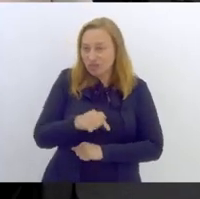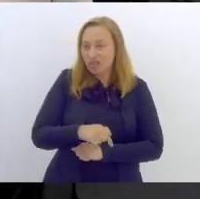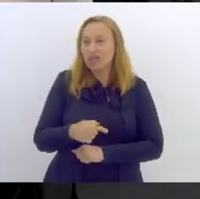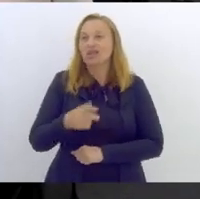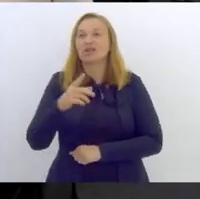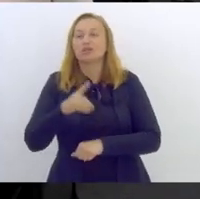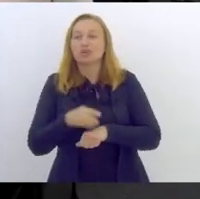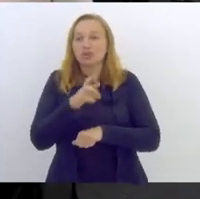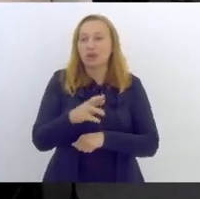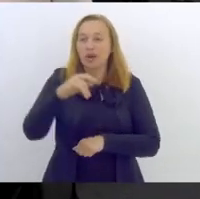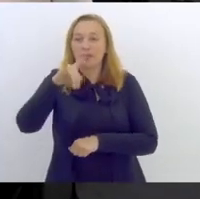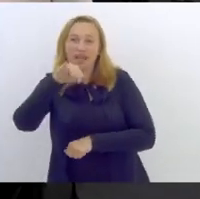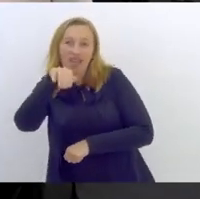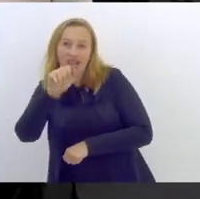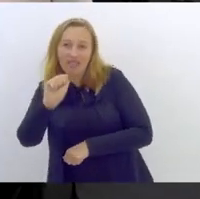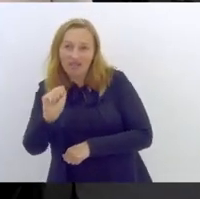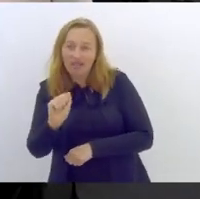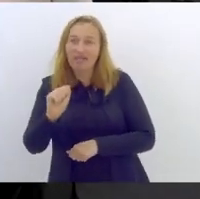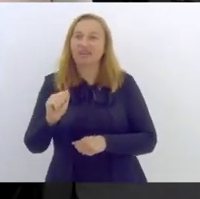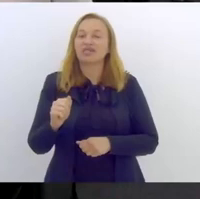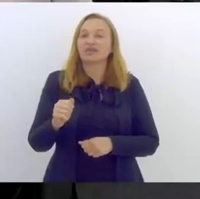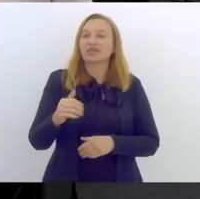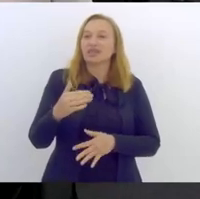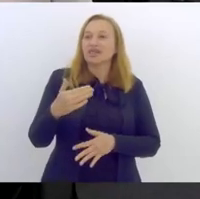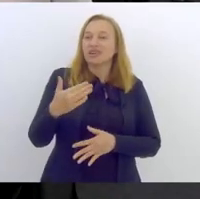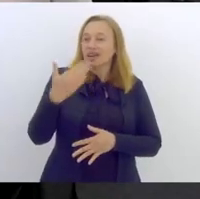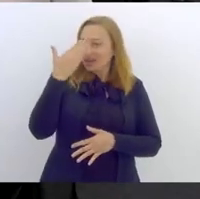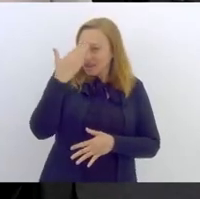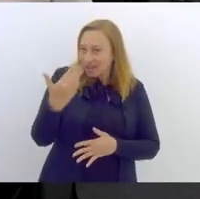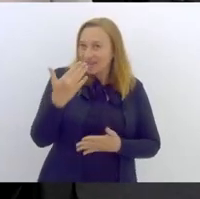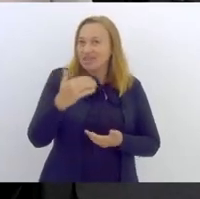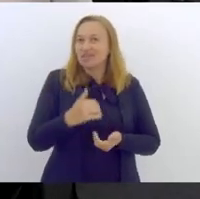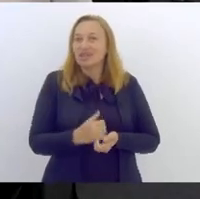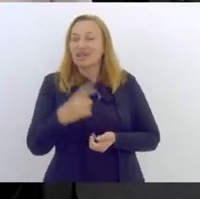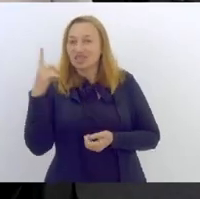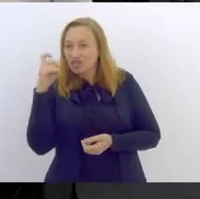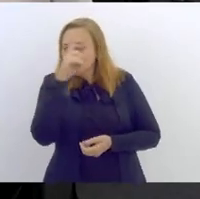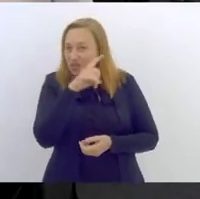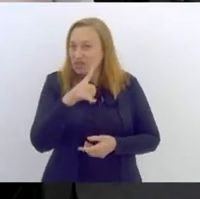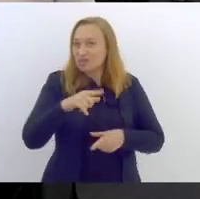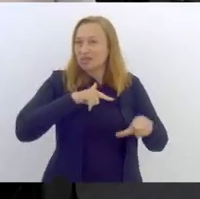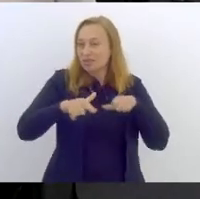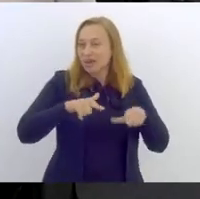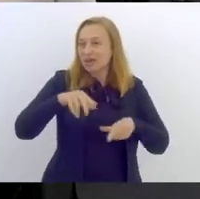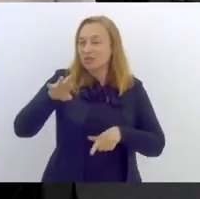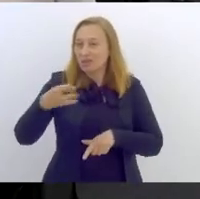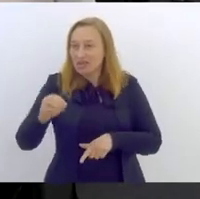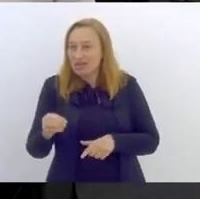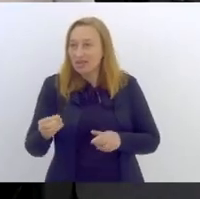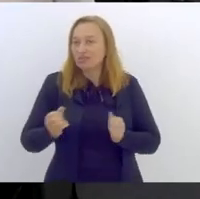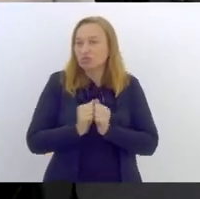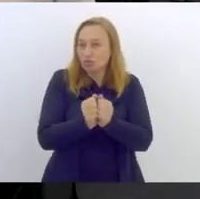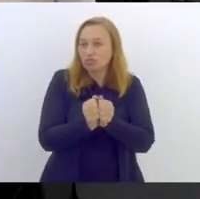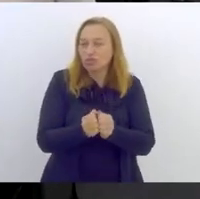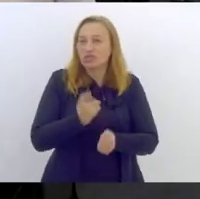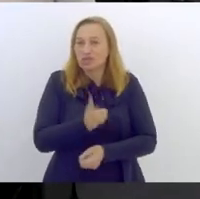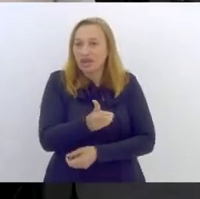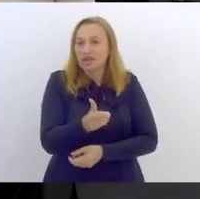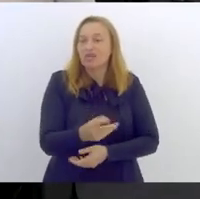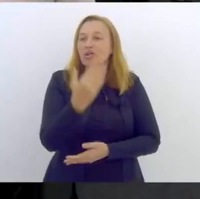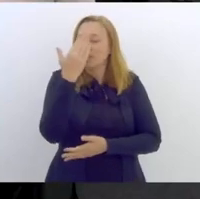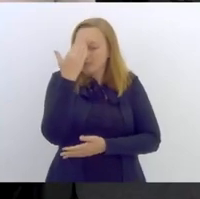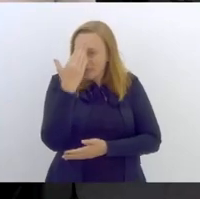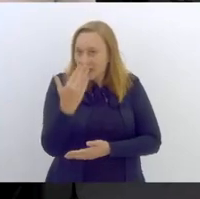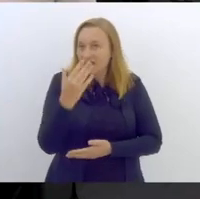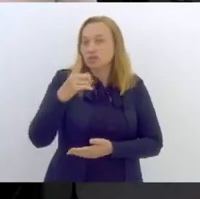Milena agradecer a difícil missão Marcelo sempre conosco aqui obrigado agradecendo